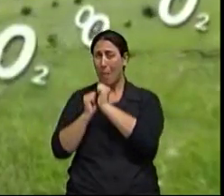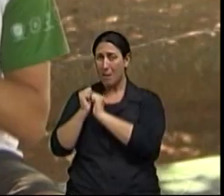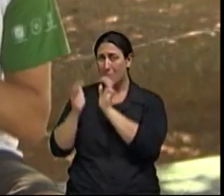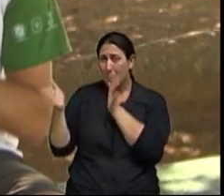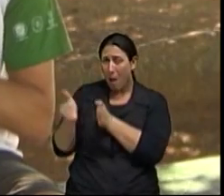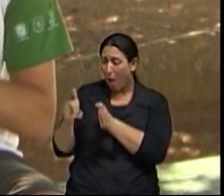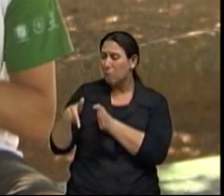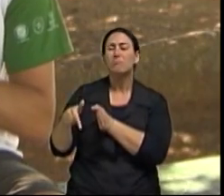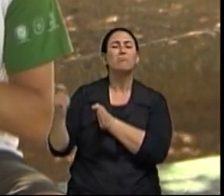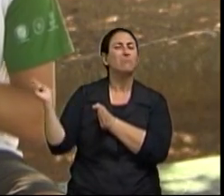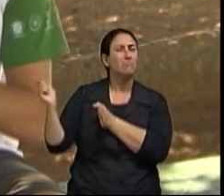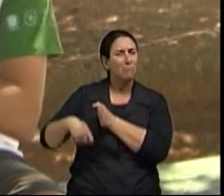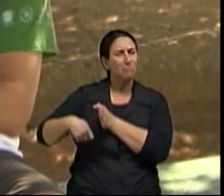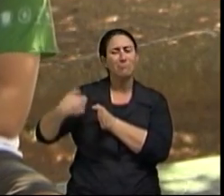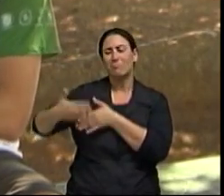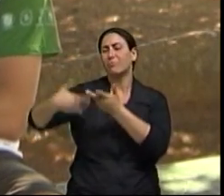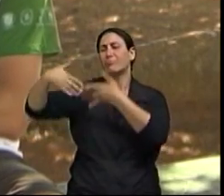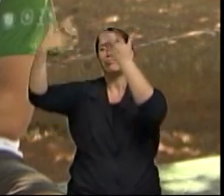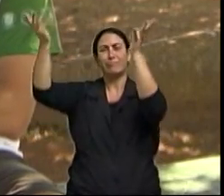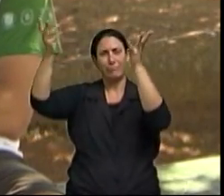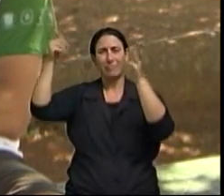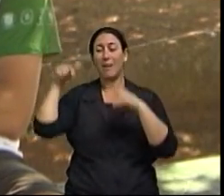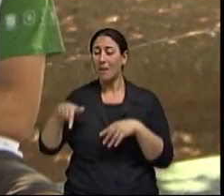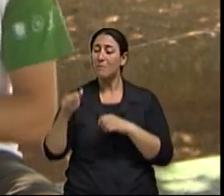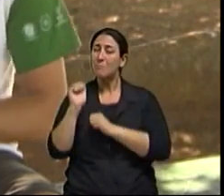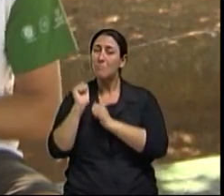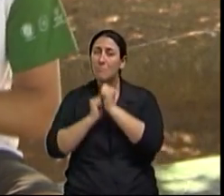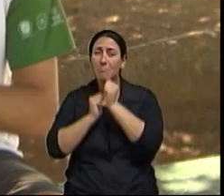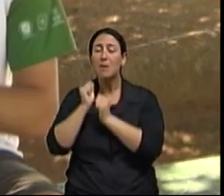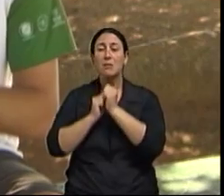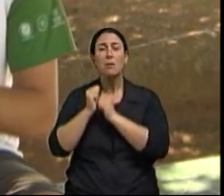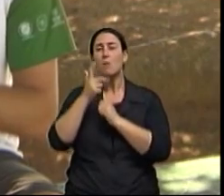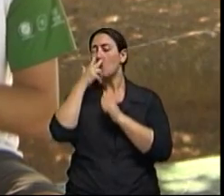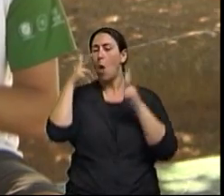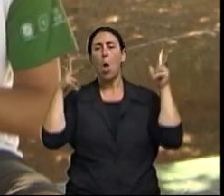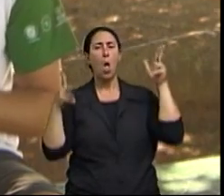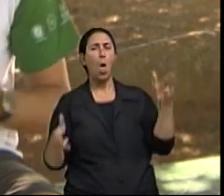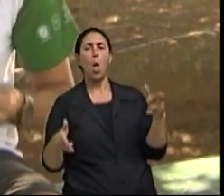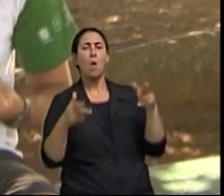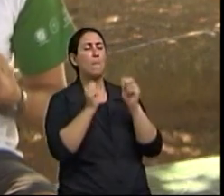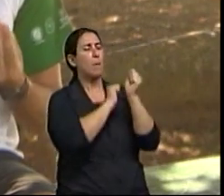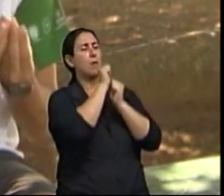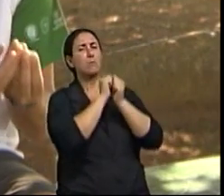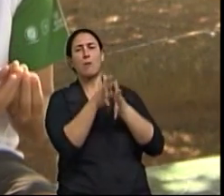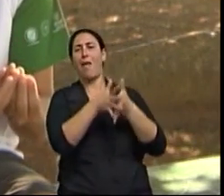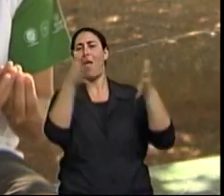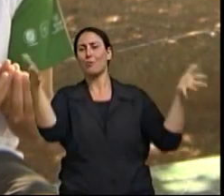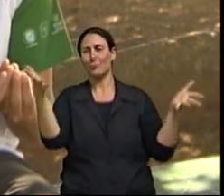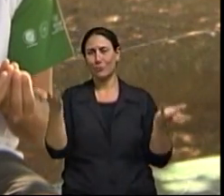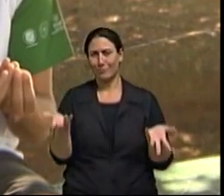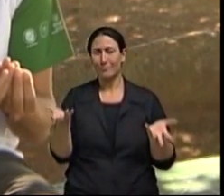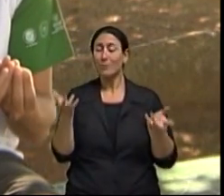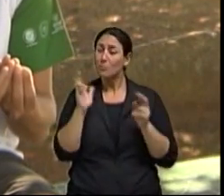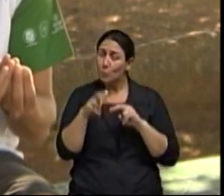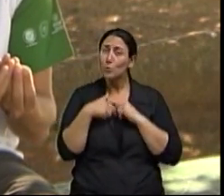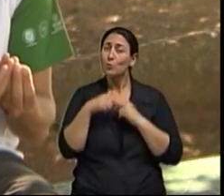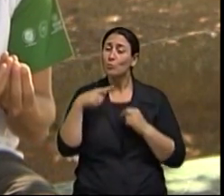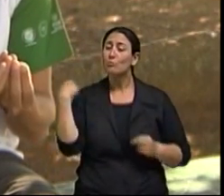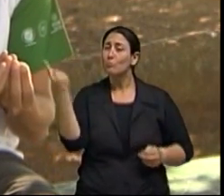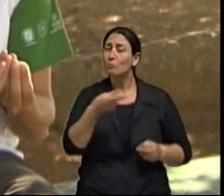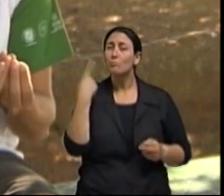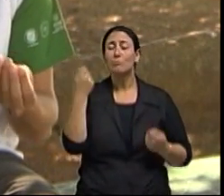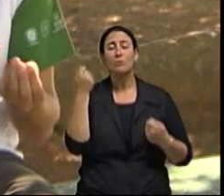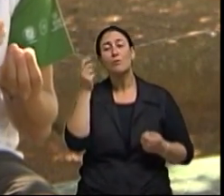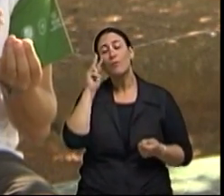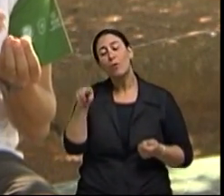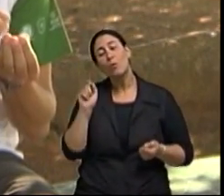mais próximo da sua empresa do que um CEO de uma grande corporação. Quando o CEO de uma grande corporação desenvolve uma ação sustentável na